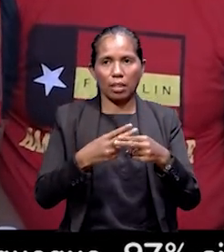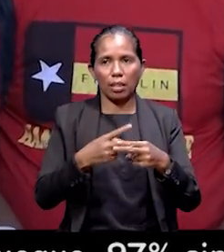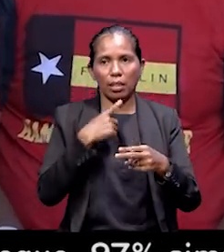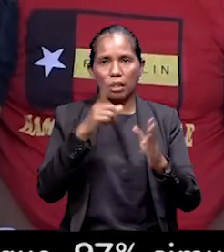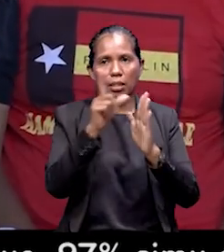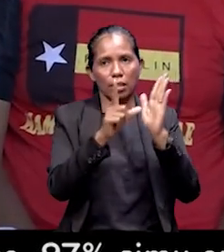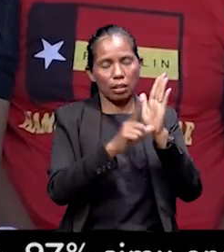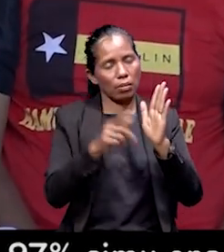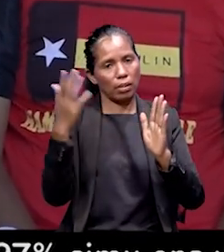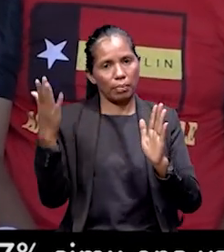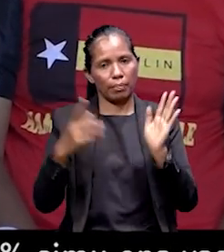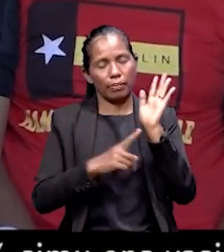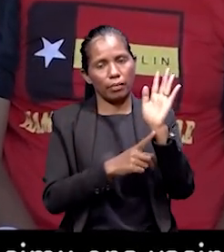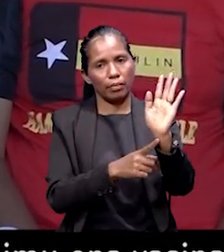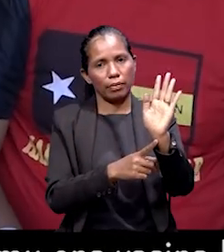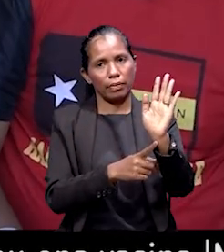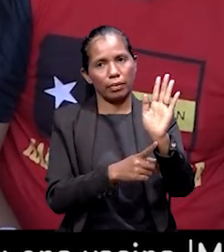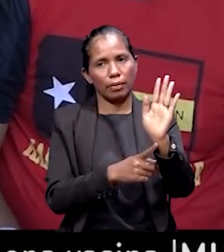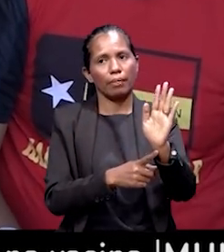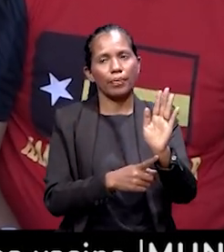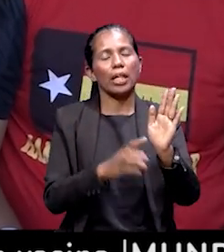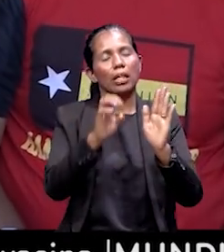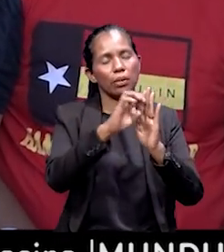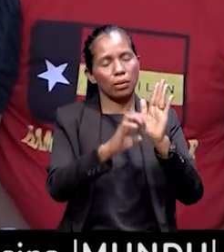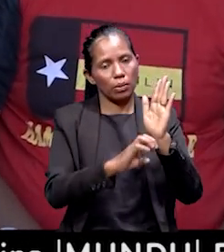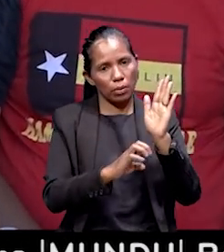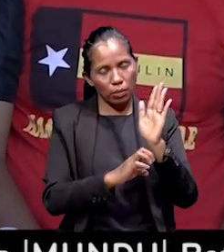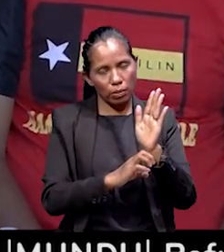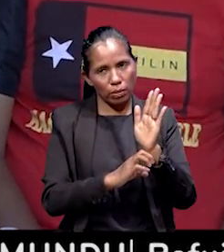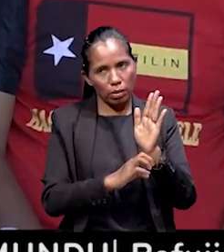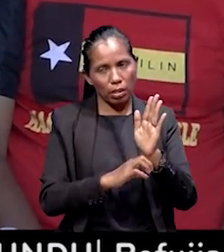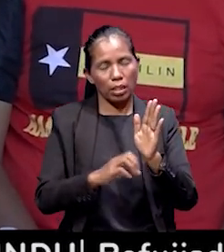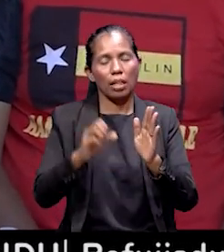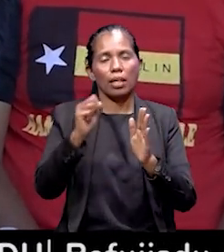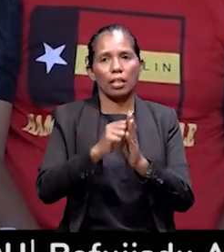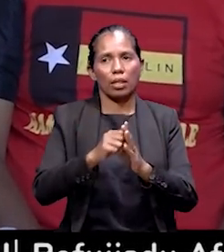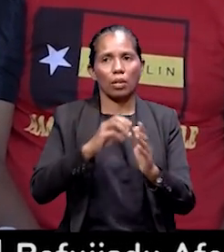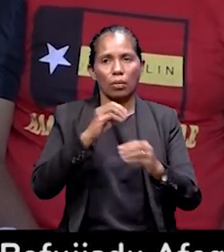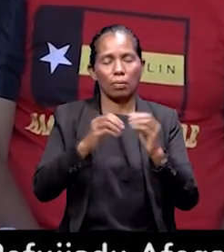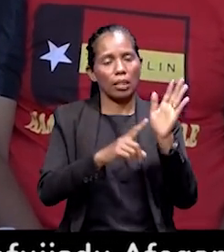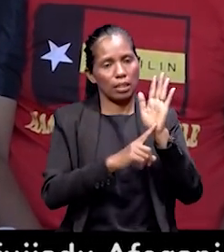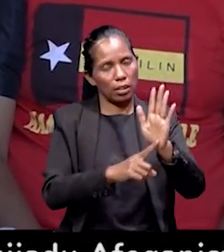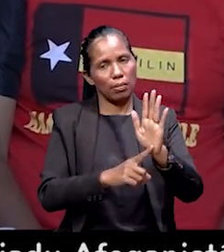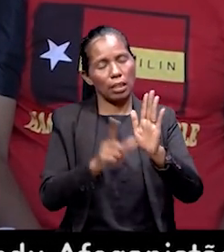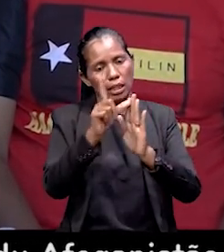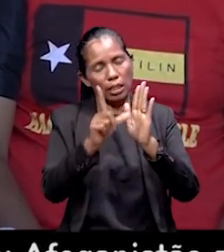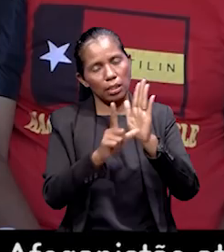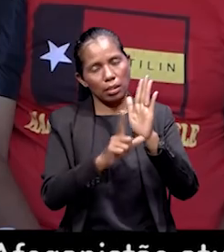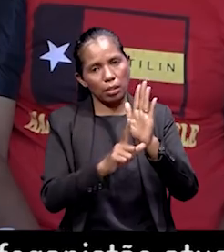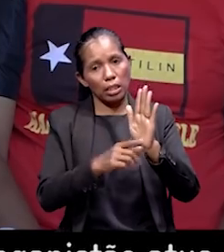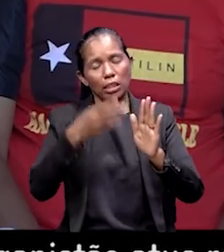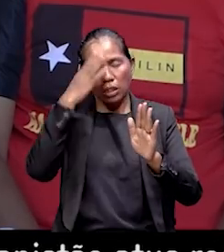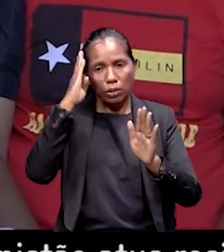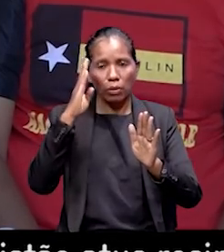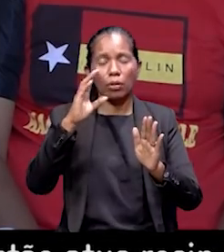macne. Ne estrutura, secretaria da comissão político suku Waitame, linha lista macne. Senhor Domingos nebe maca, senhor